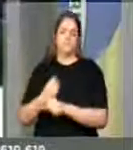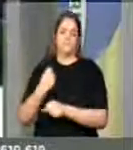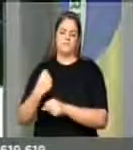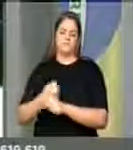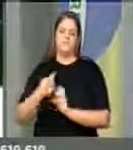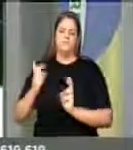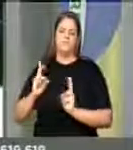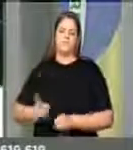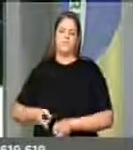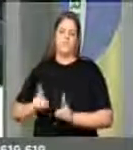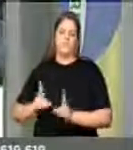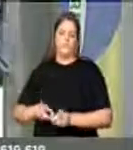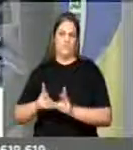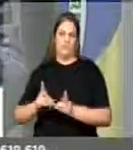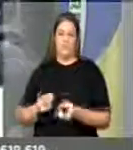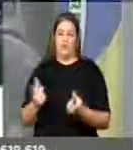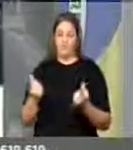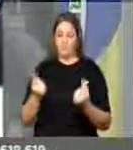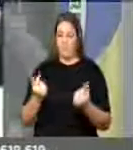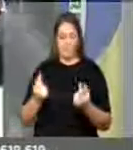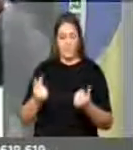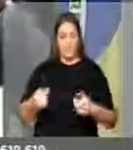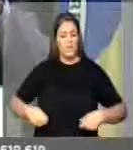brasileiro que foi aplicado de uma forma